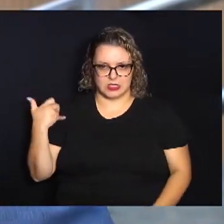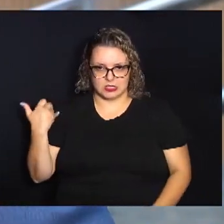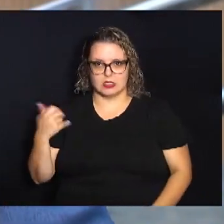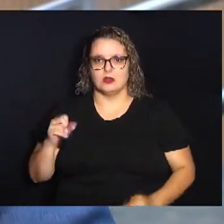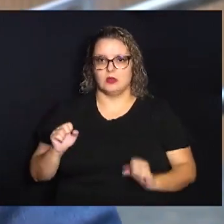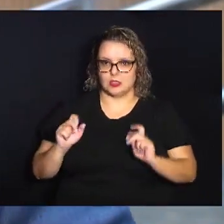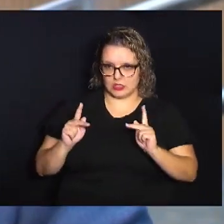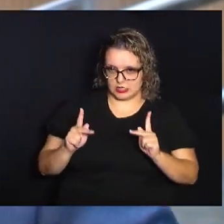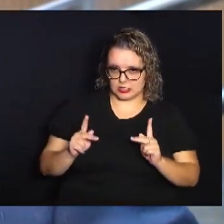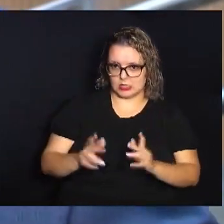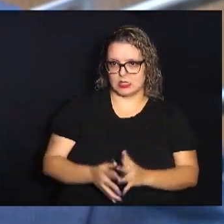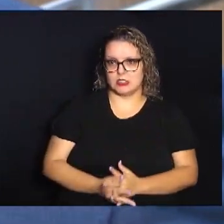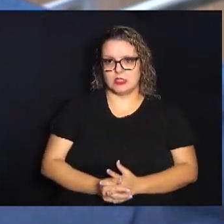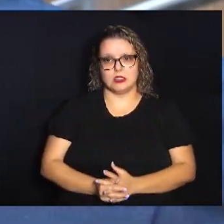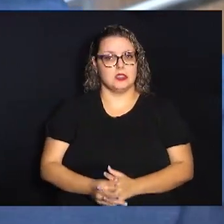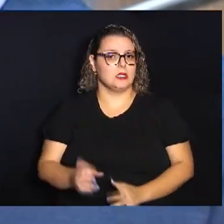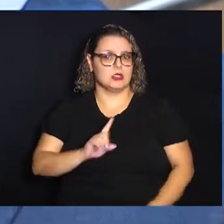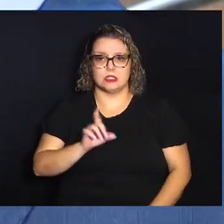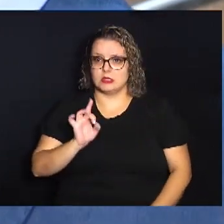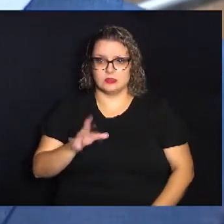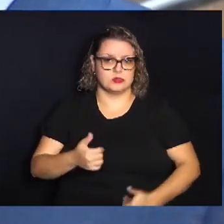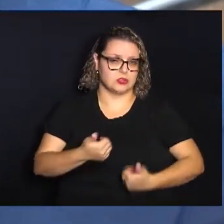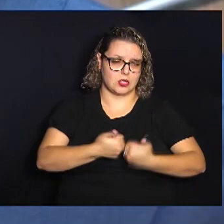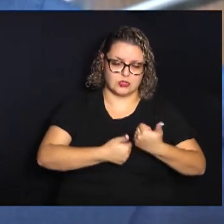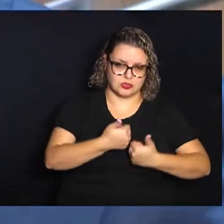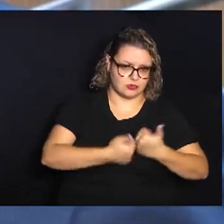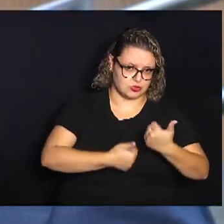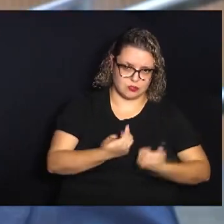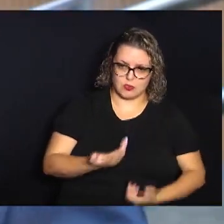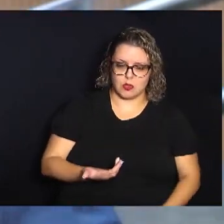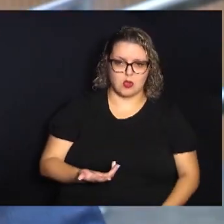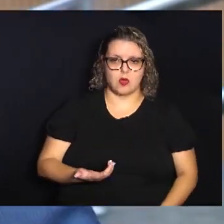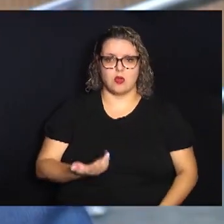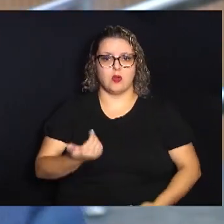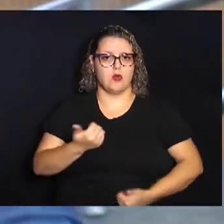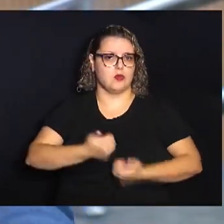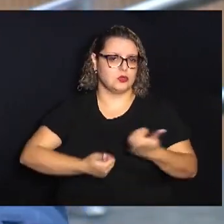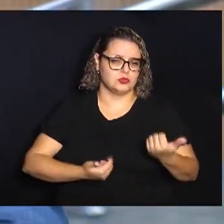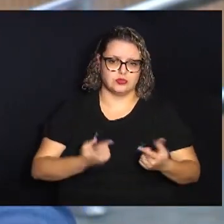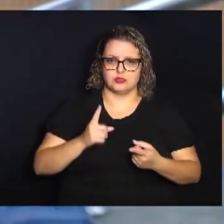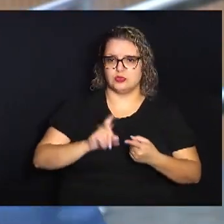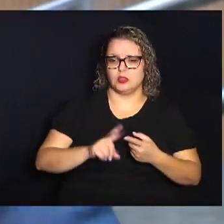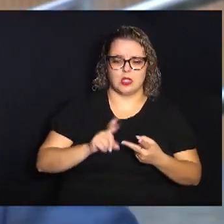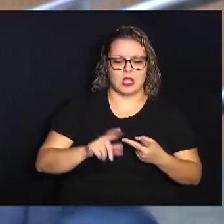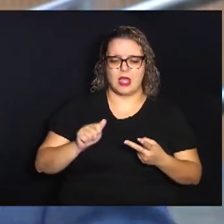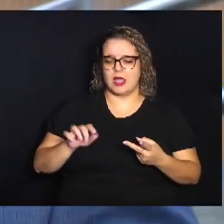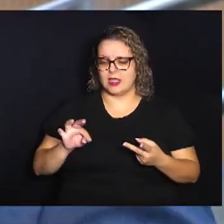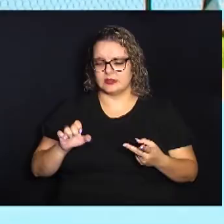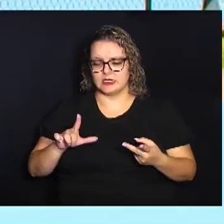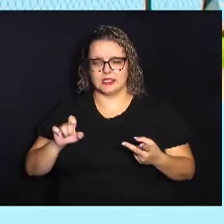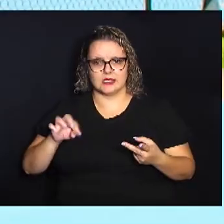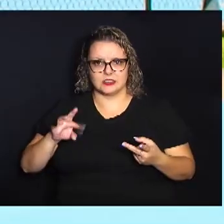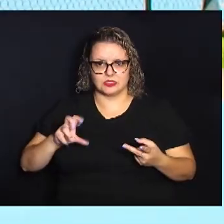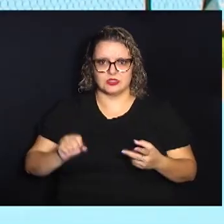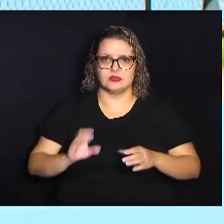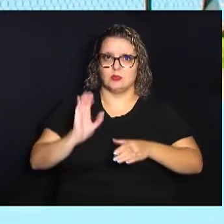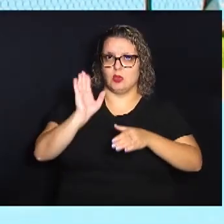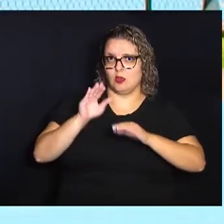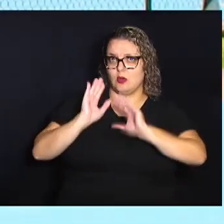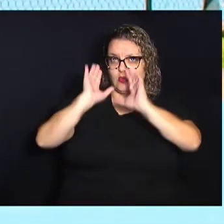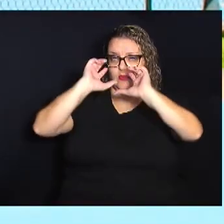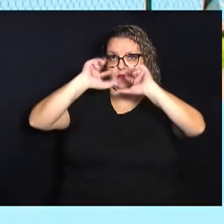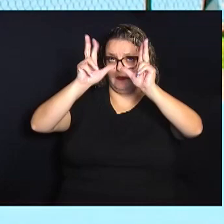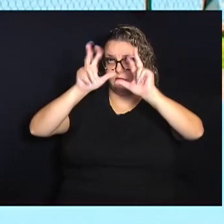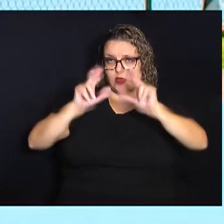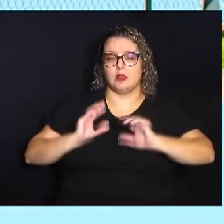ok? E não só jogador de futebol, mas outros atletas também, desde o atletismo, vôlei e basquete. O problema é que